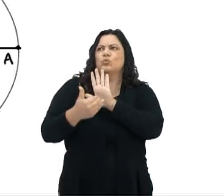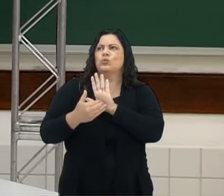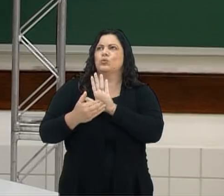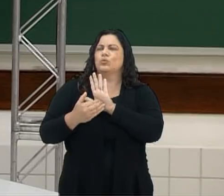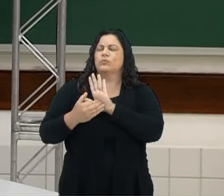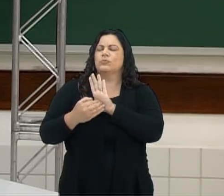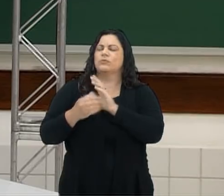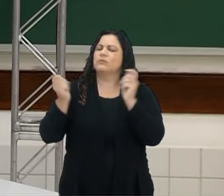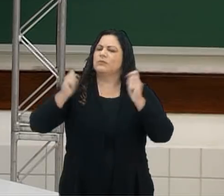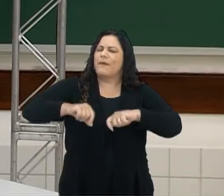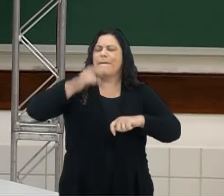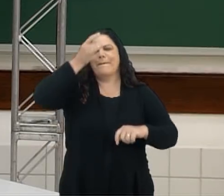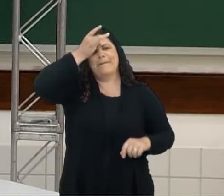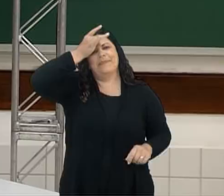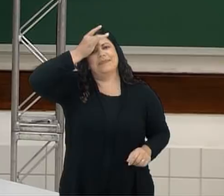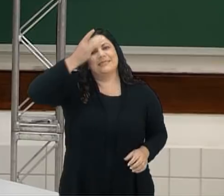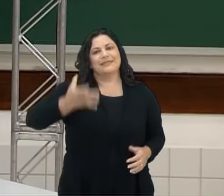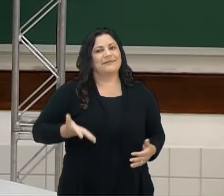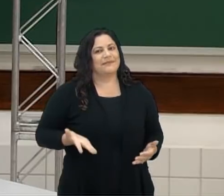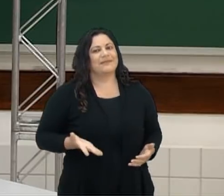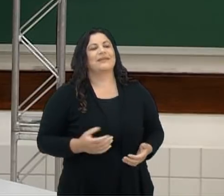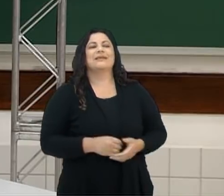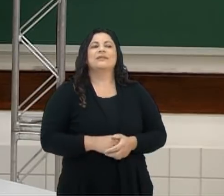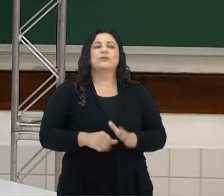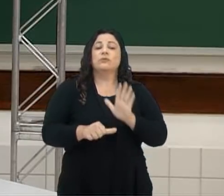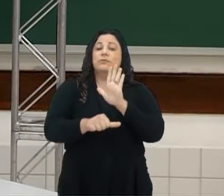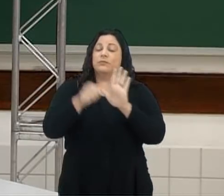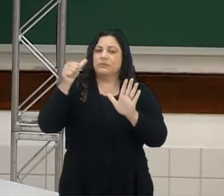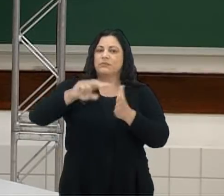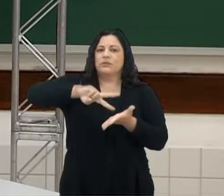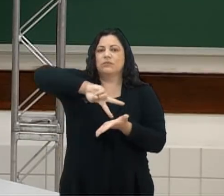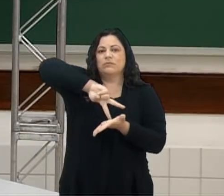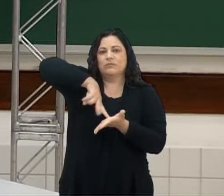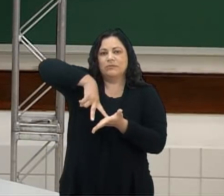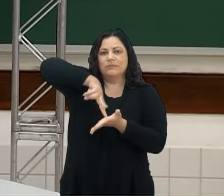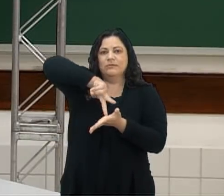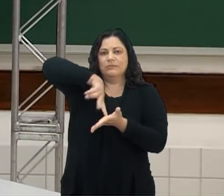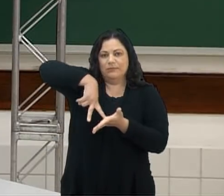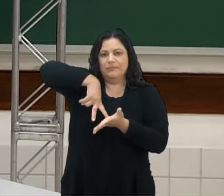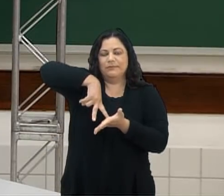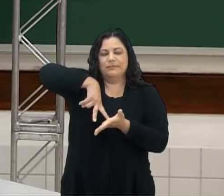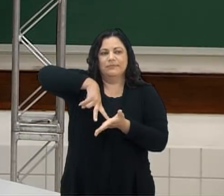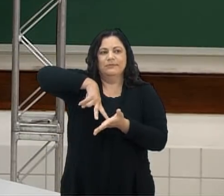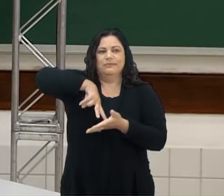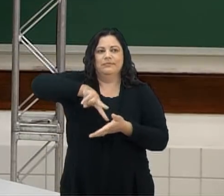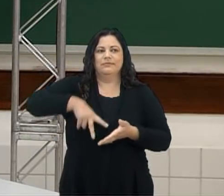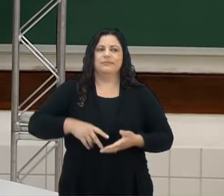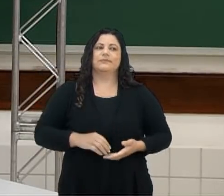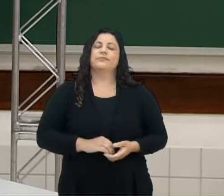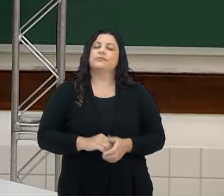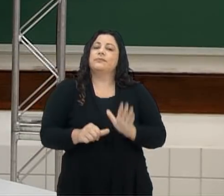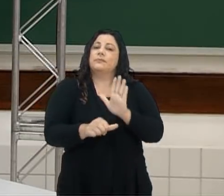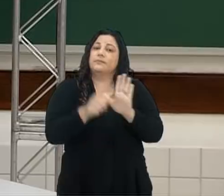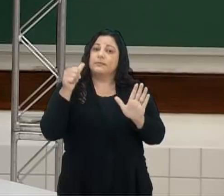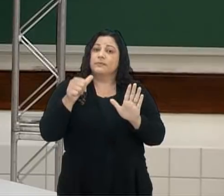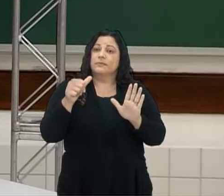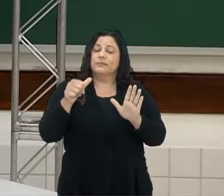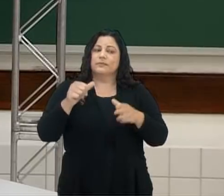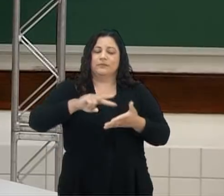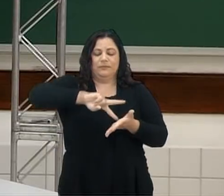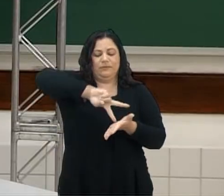de fazer, tá? Primeiro, a gente só vai precisar basicamente do compasso, a régua bem no finalzinho. Primeiramente, você vai